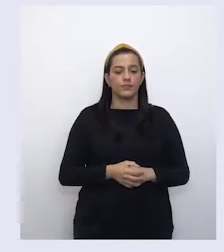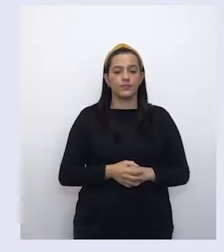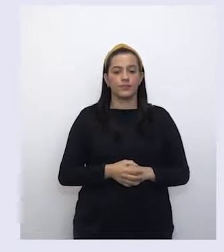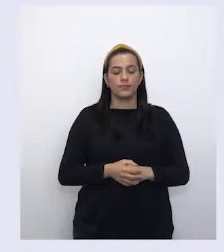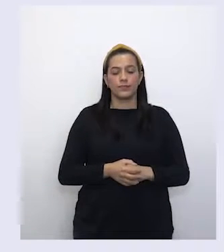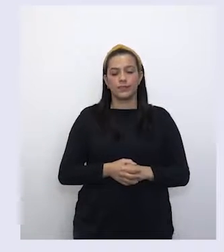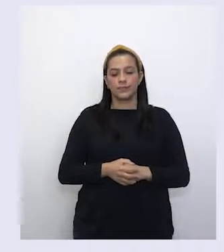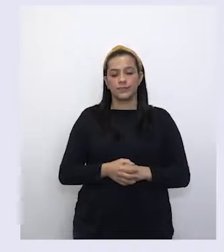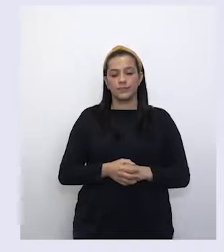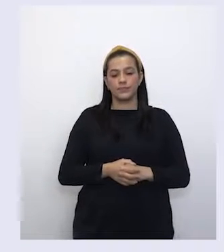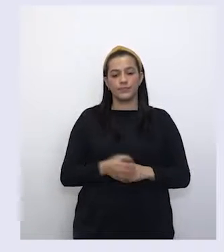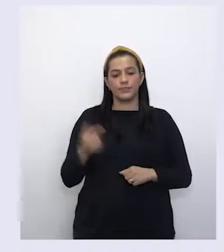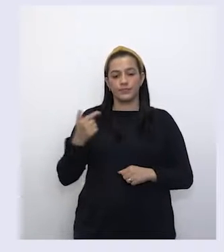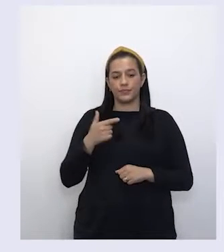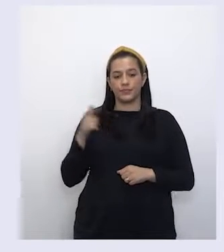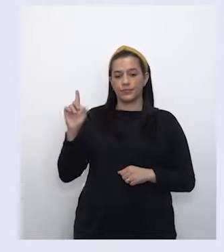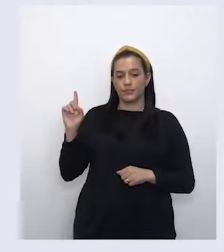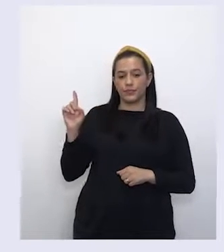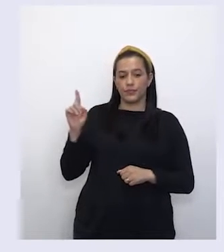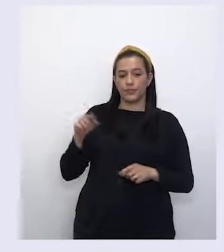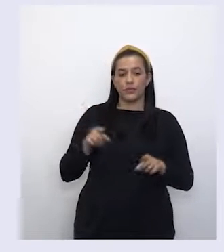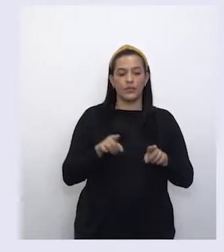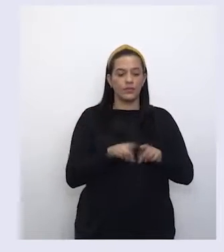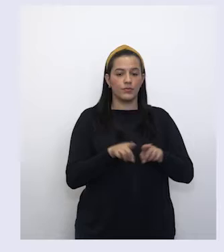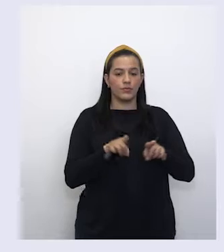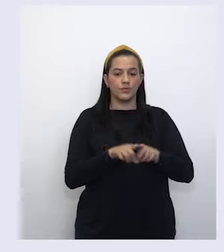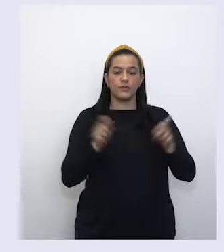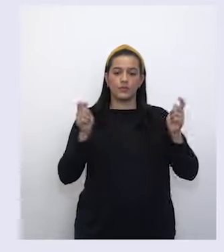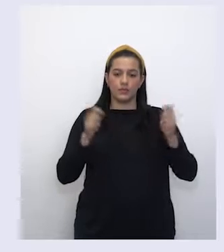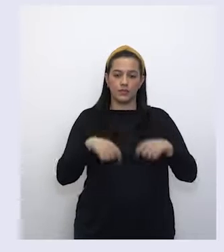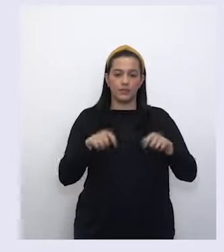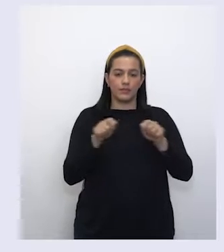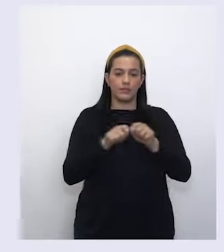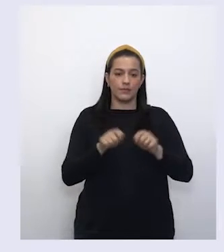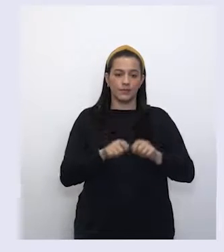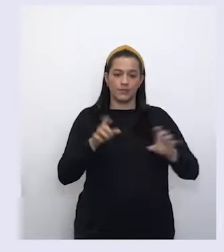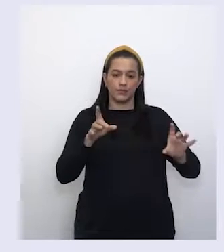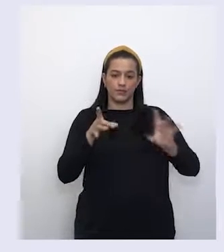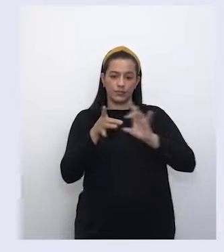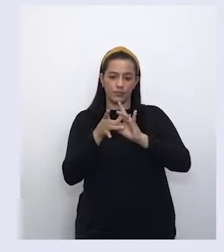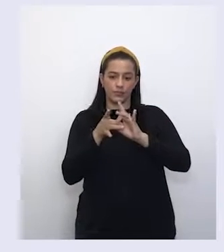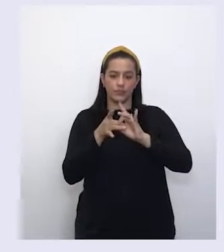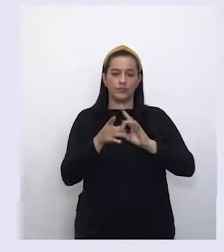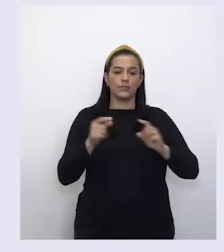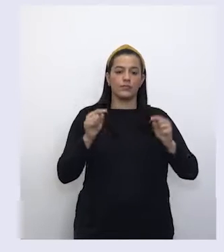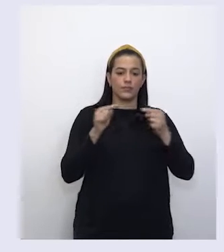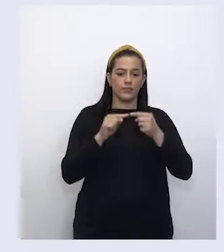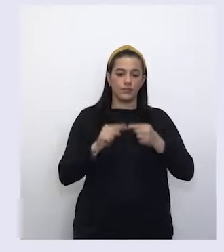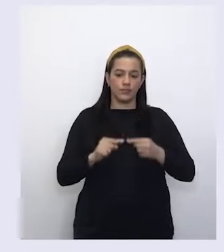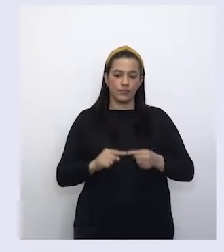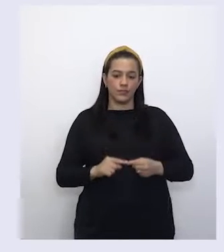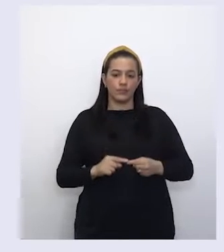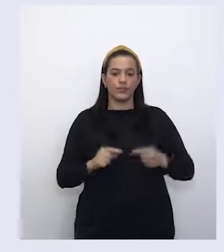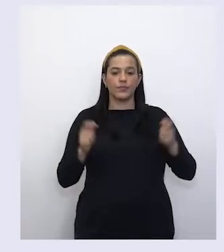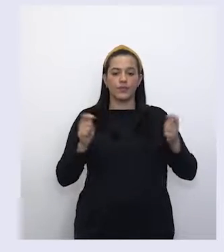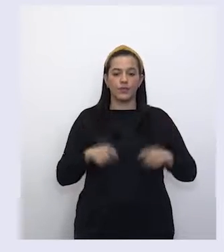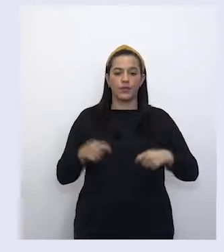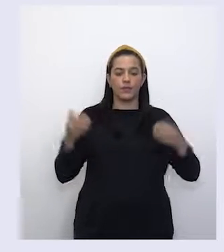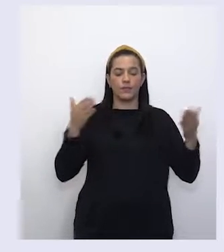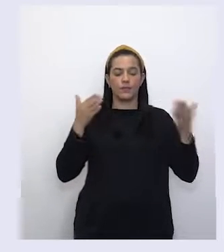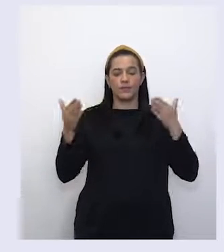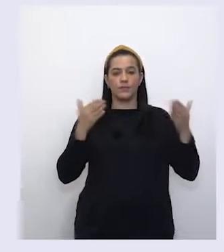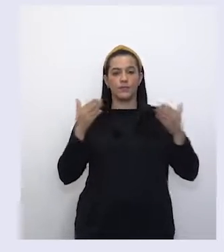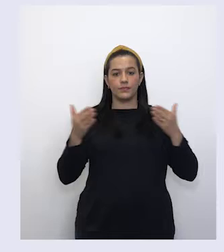Aqui nós temos um outro tipo de ligação. Esse tipo de ligação é a ligação em